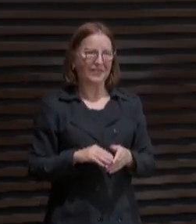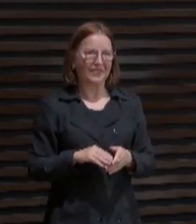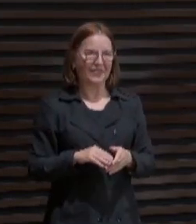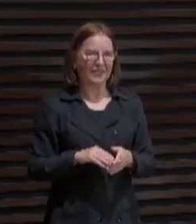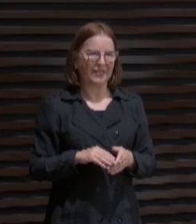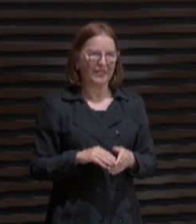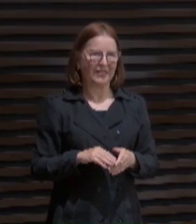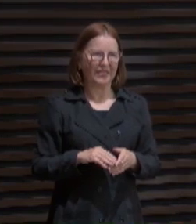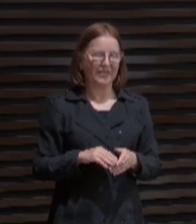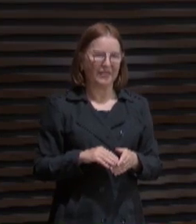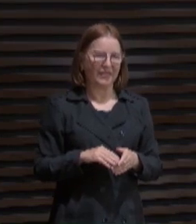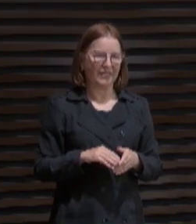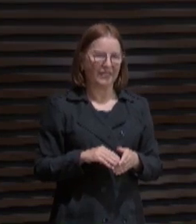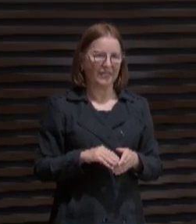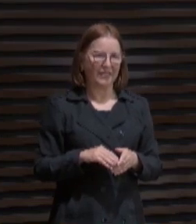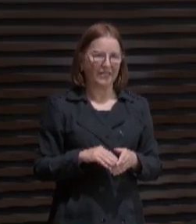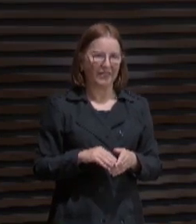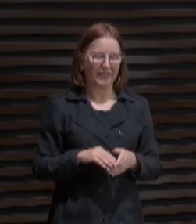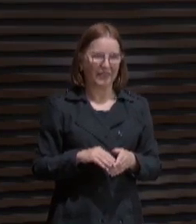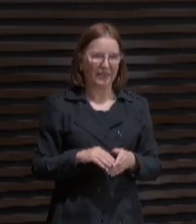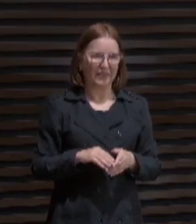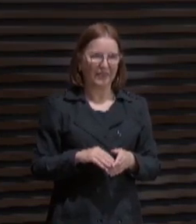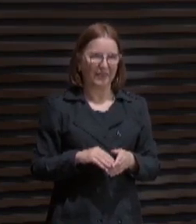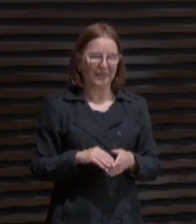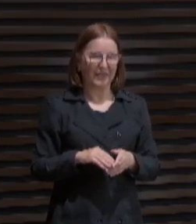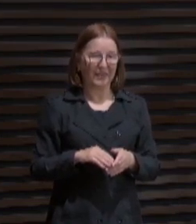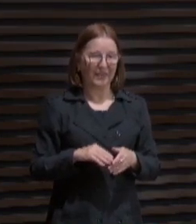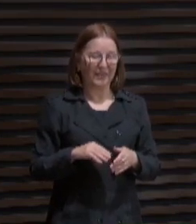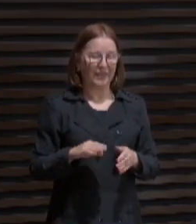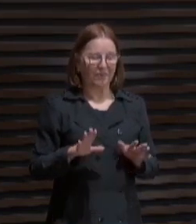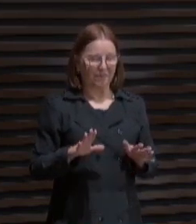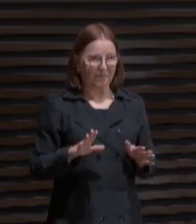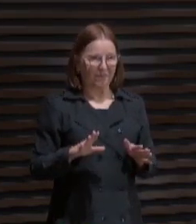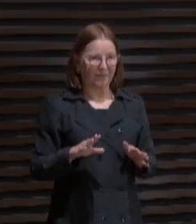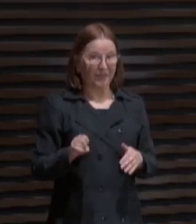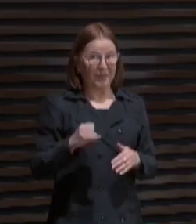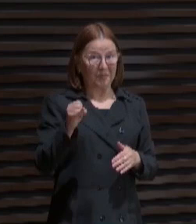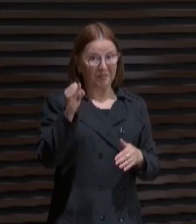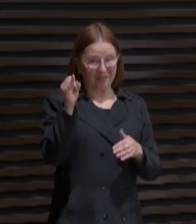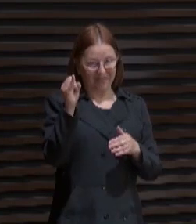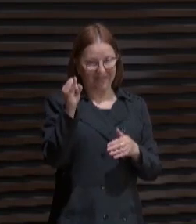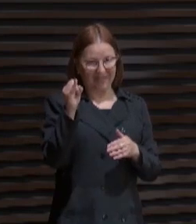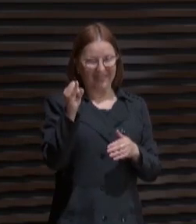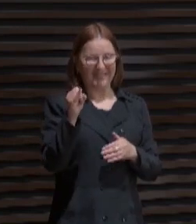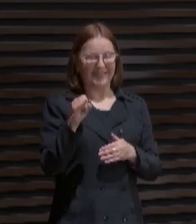uma falácia total aquela máxima de que é preciso ver para crer.